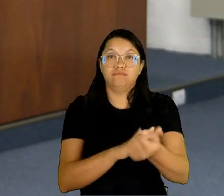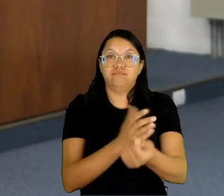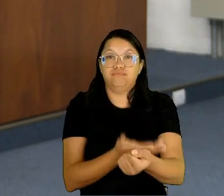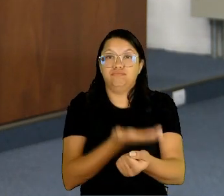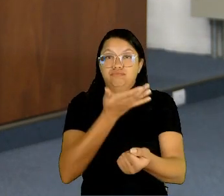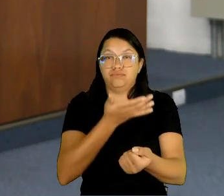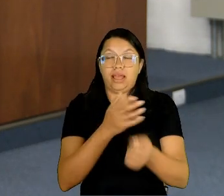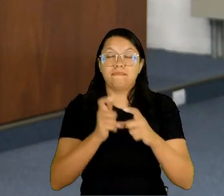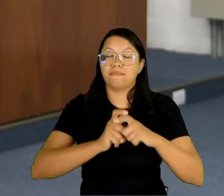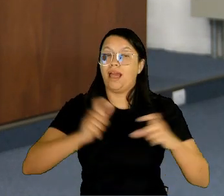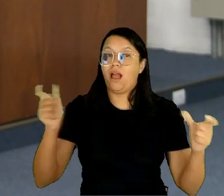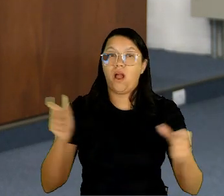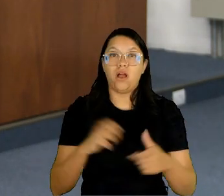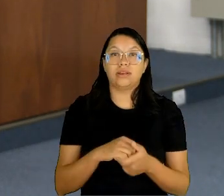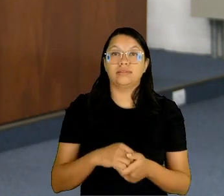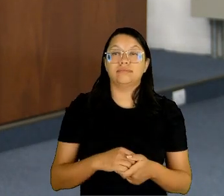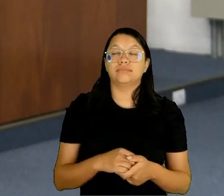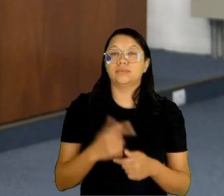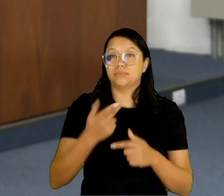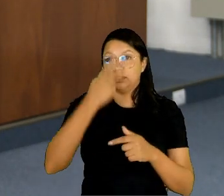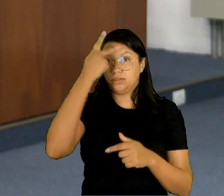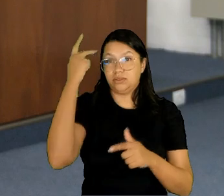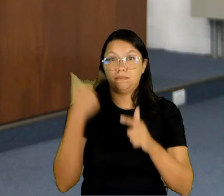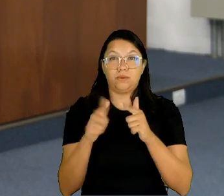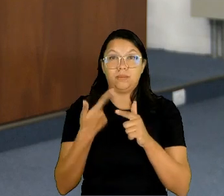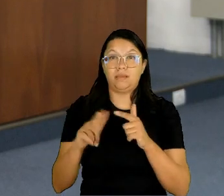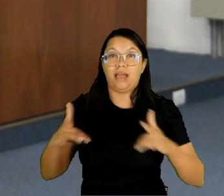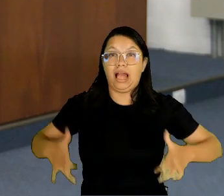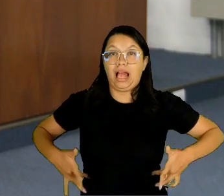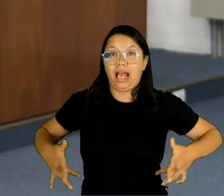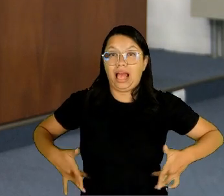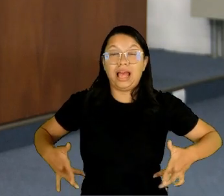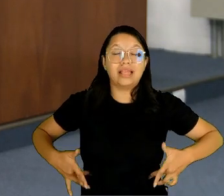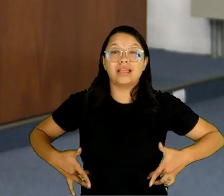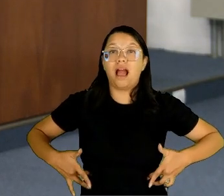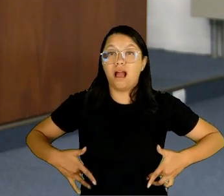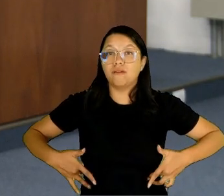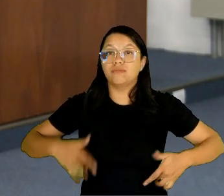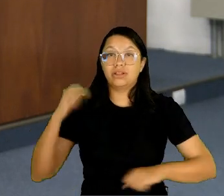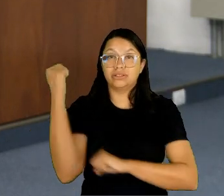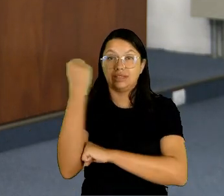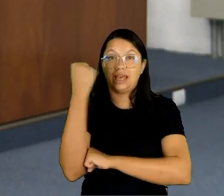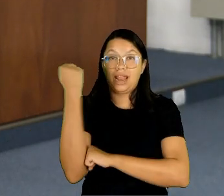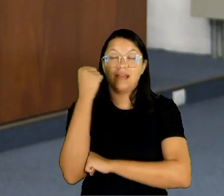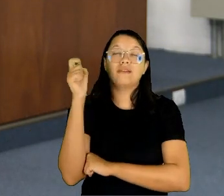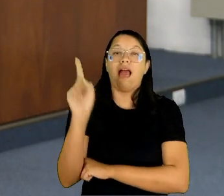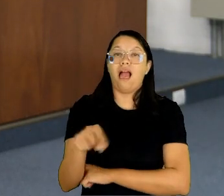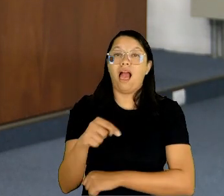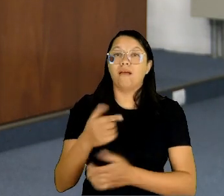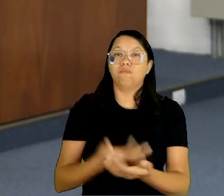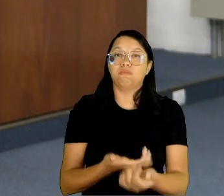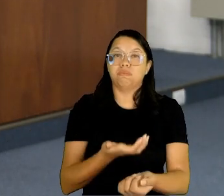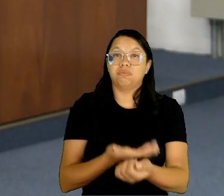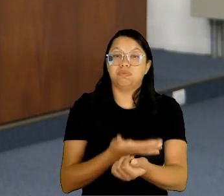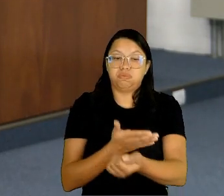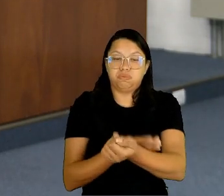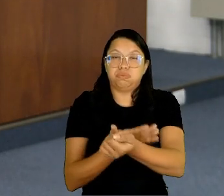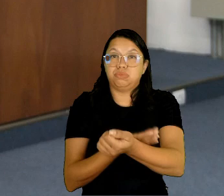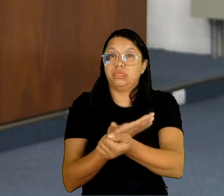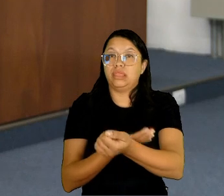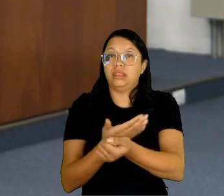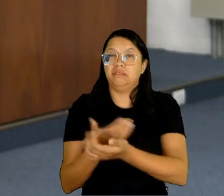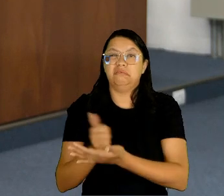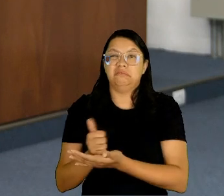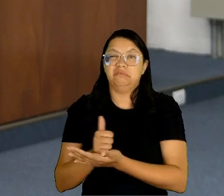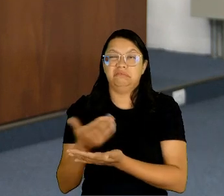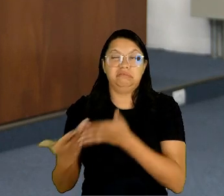importante, mas a maior parte dos casos de doença renal crônica, que pode até evoluir para diálise, é a hipertensão descontrolada. Isso não vai acontecer